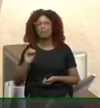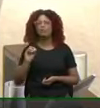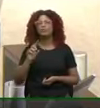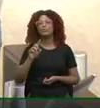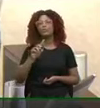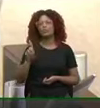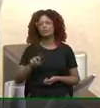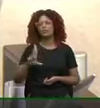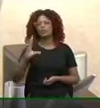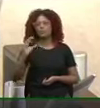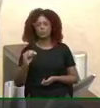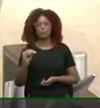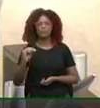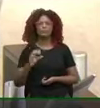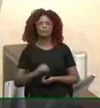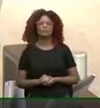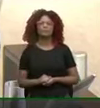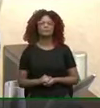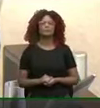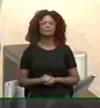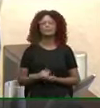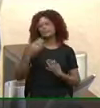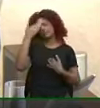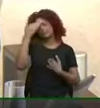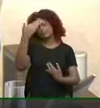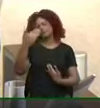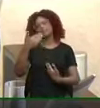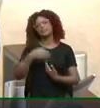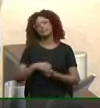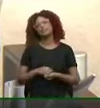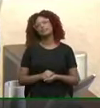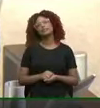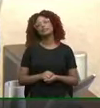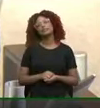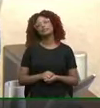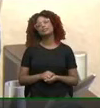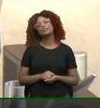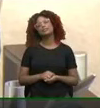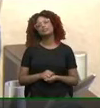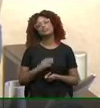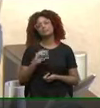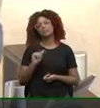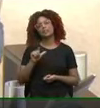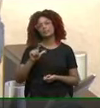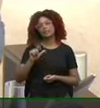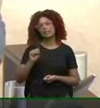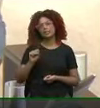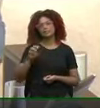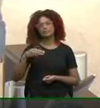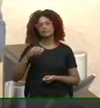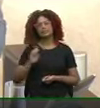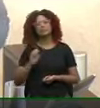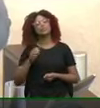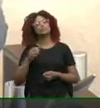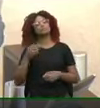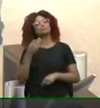Juco, né? Queria agradecer a vocês, dizer que eu pessoalmente tentei, Clasme, da minha forma,